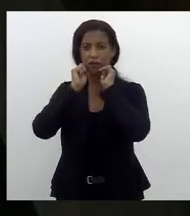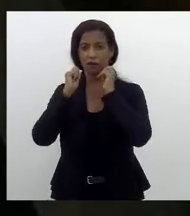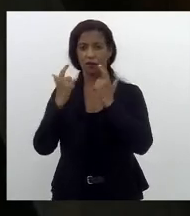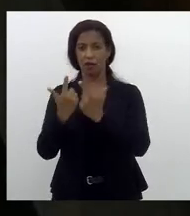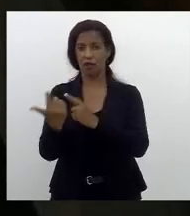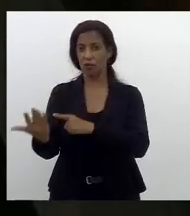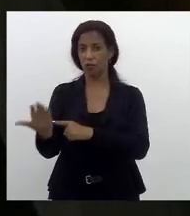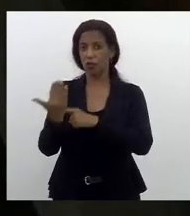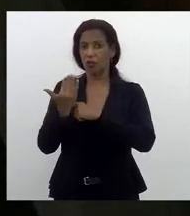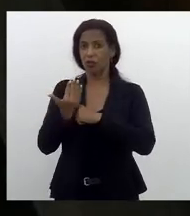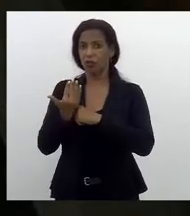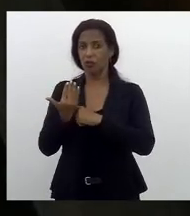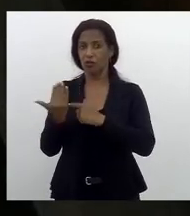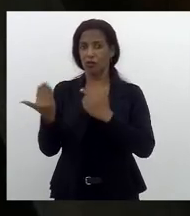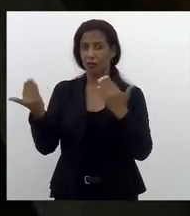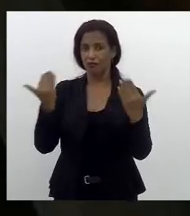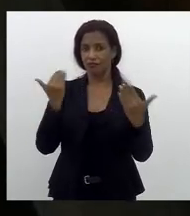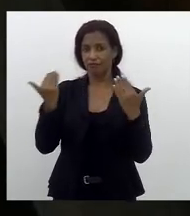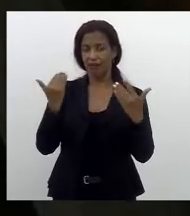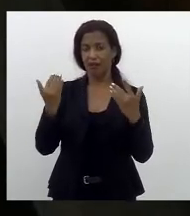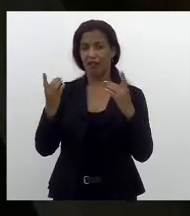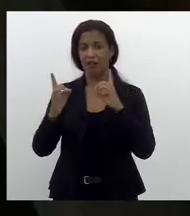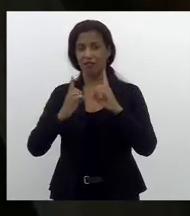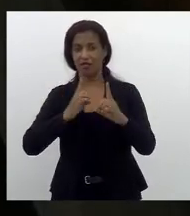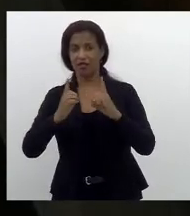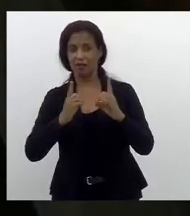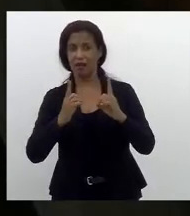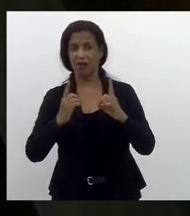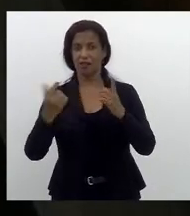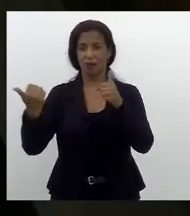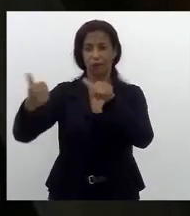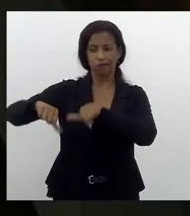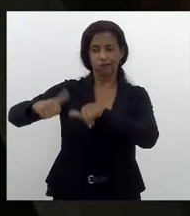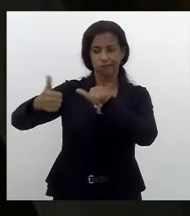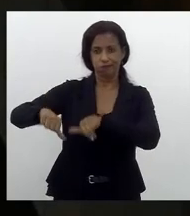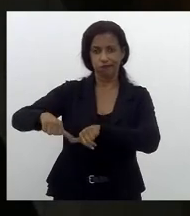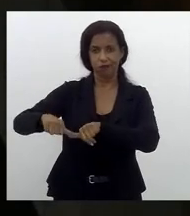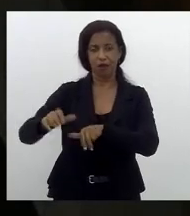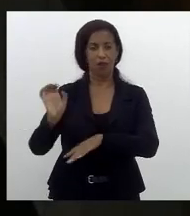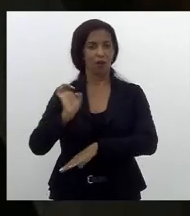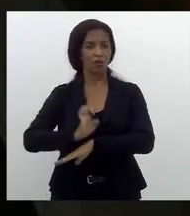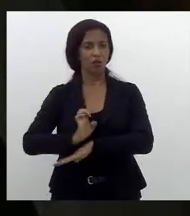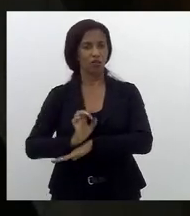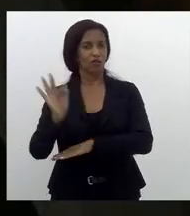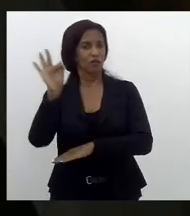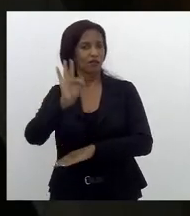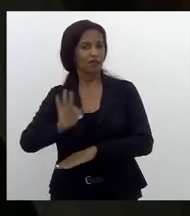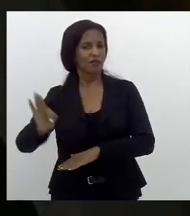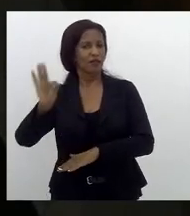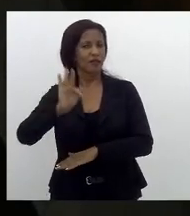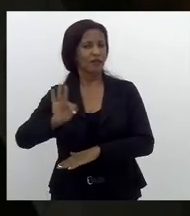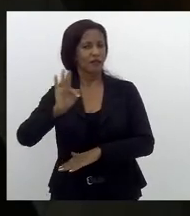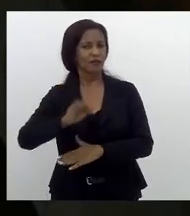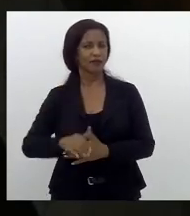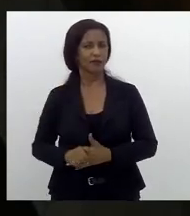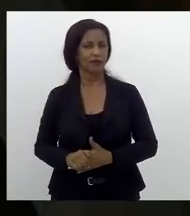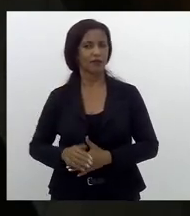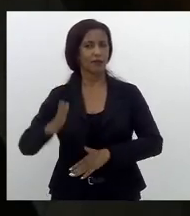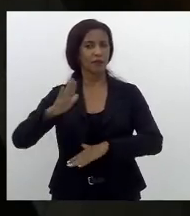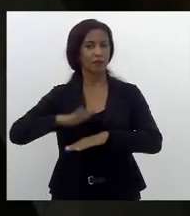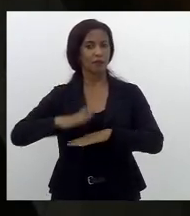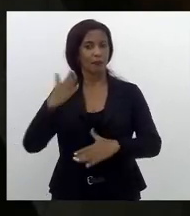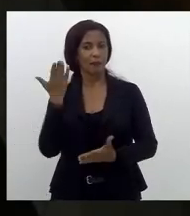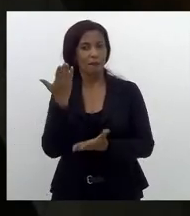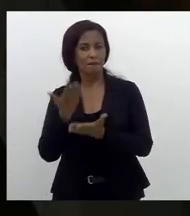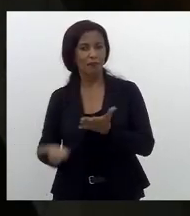nos ajudam a fazer esse debate, essa análise, o Rio de Janeiro é o estado da federação que mais perde,